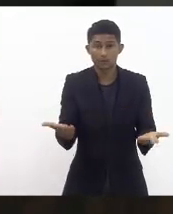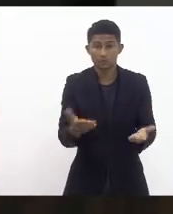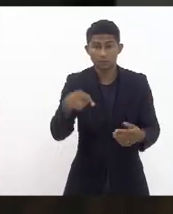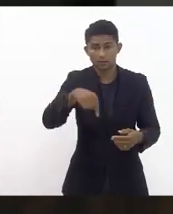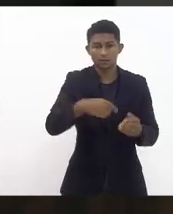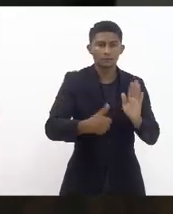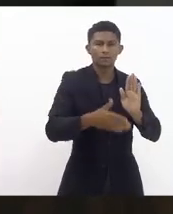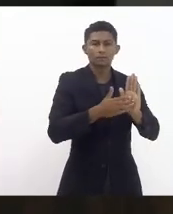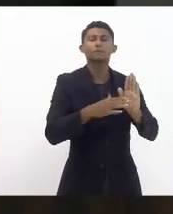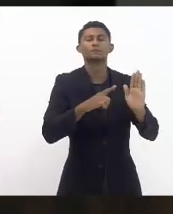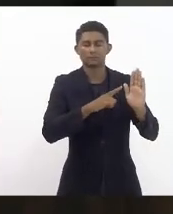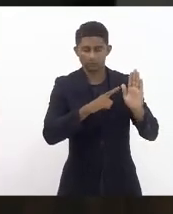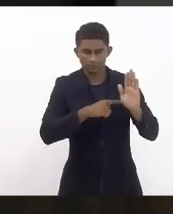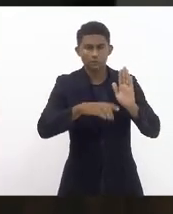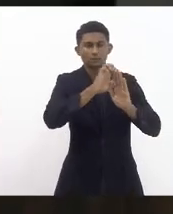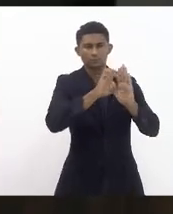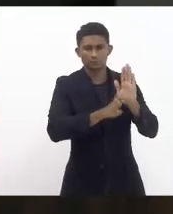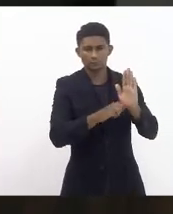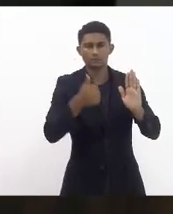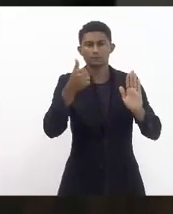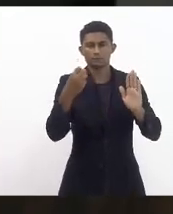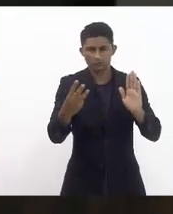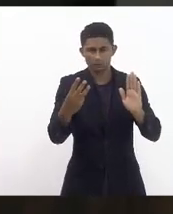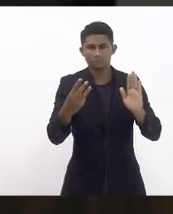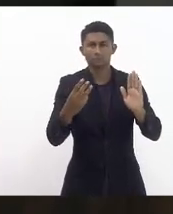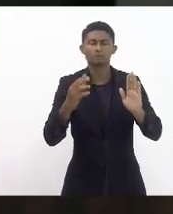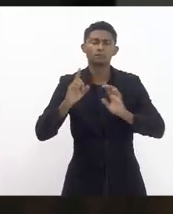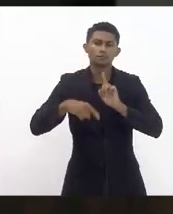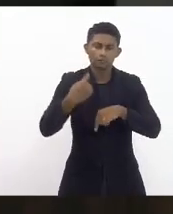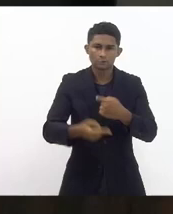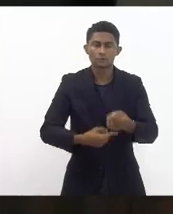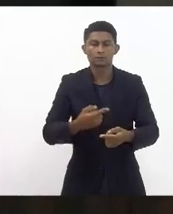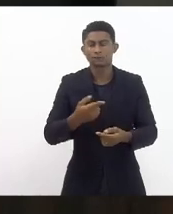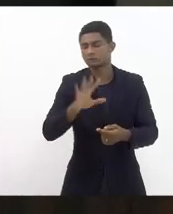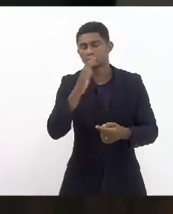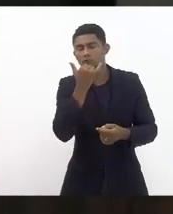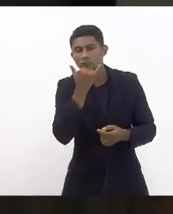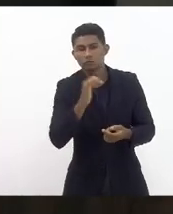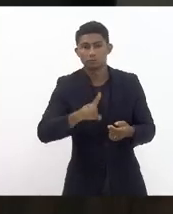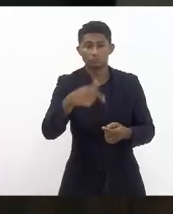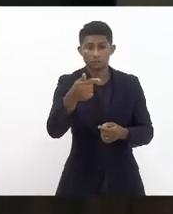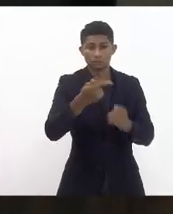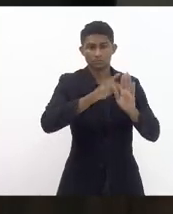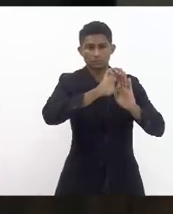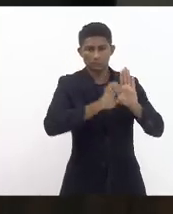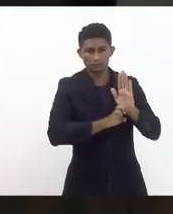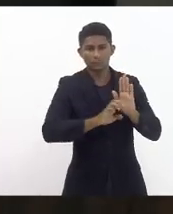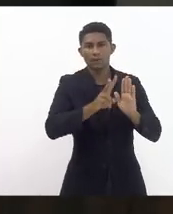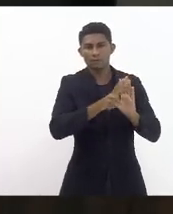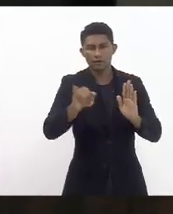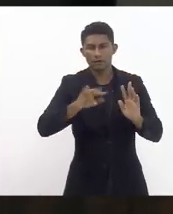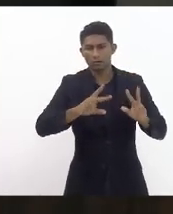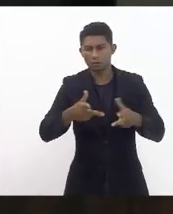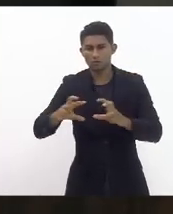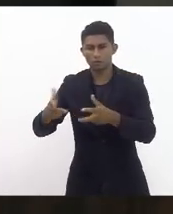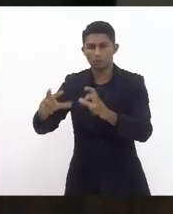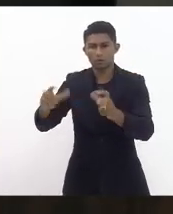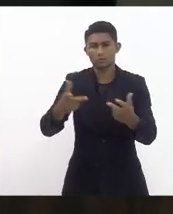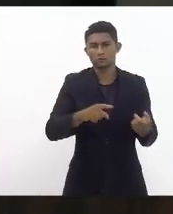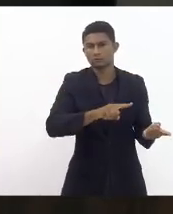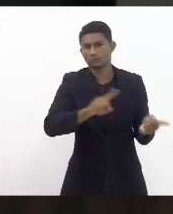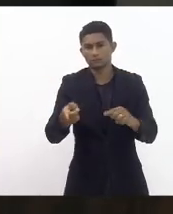recebeu 3 emendas e retorna às comissões. 7 emendas e retorna às comissões. Anuncio.